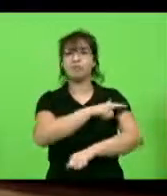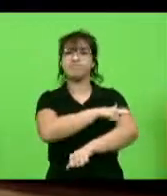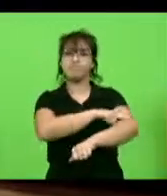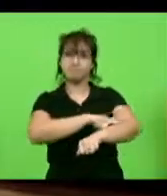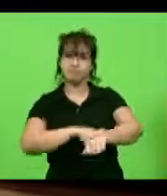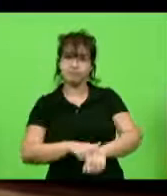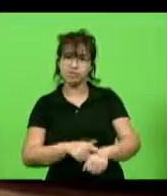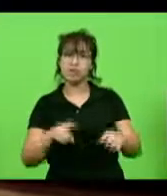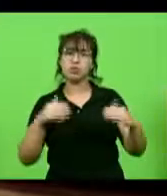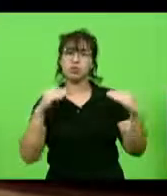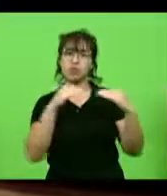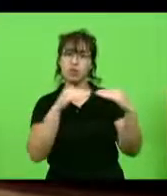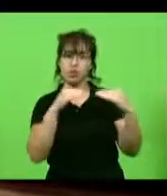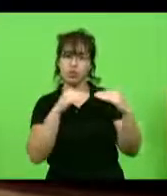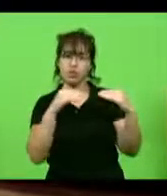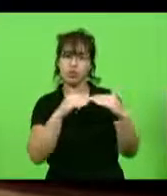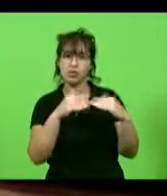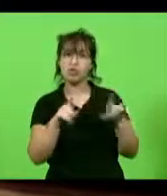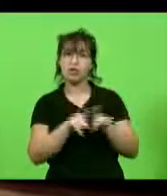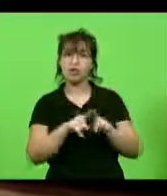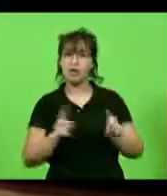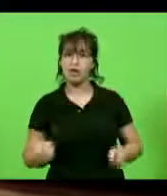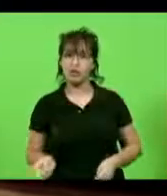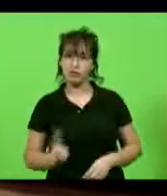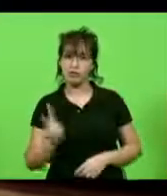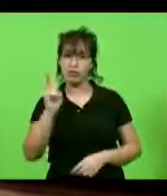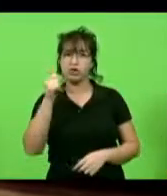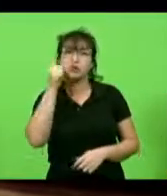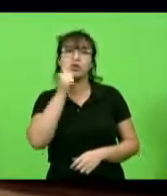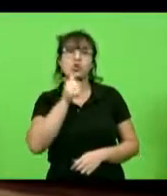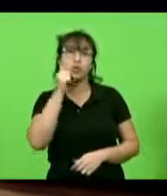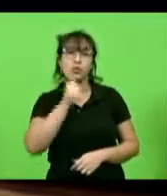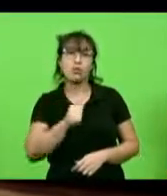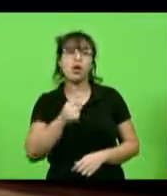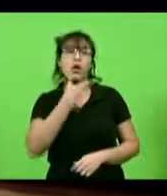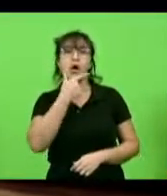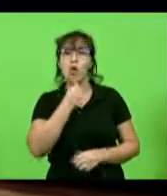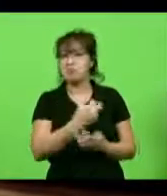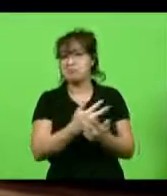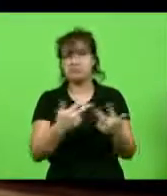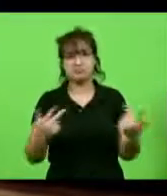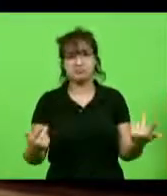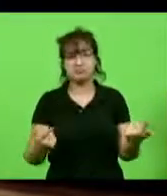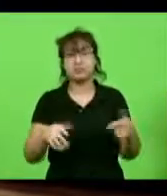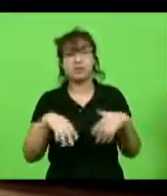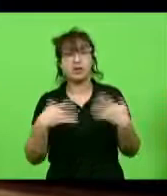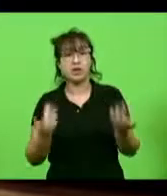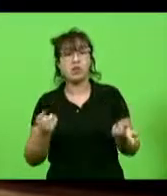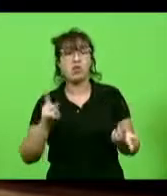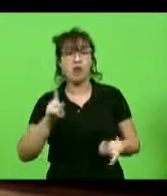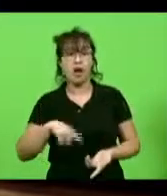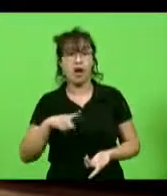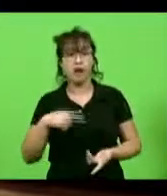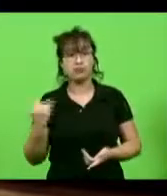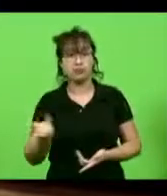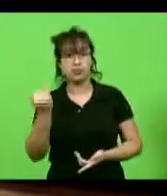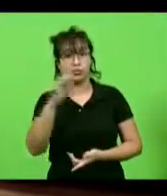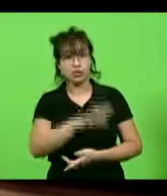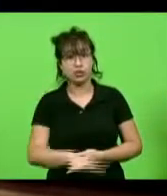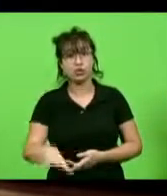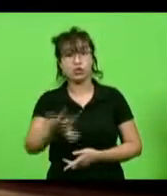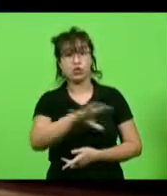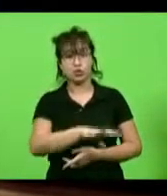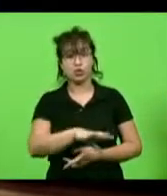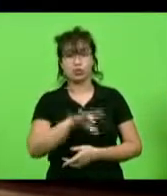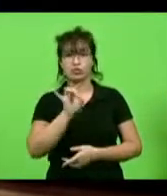da igualdade, da valorização de mulheres e de homens. Então, acho que é um marco para nós, não